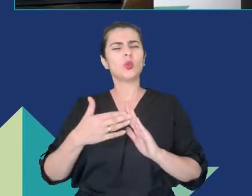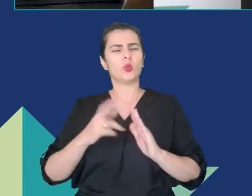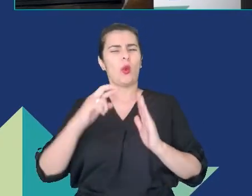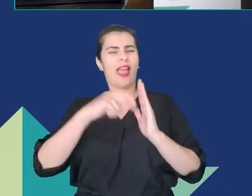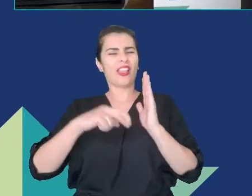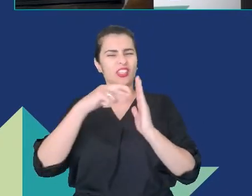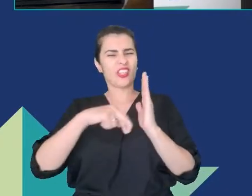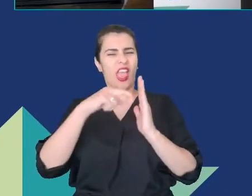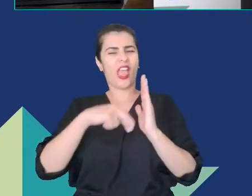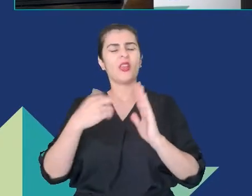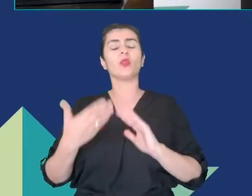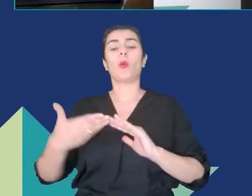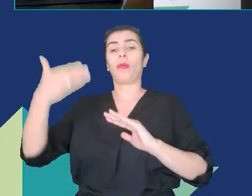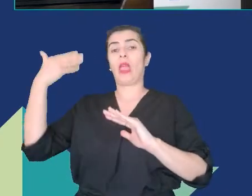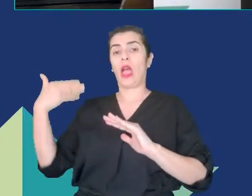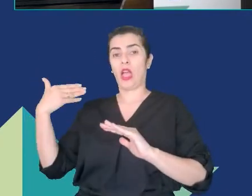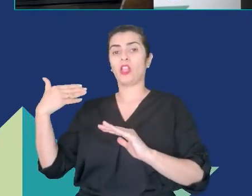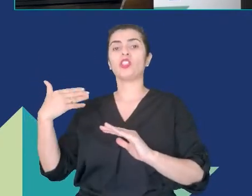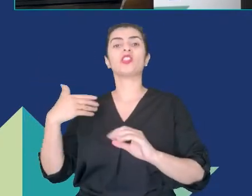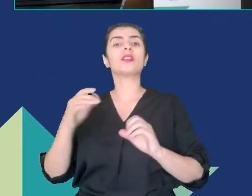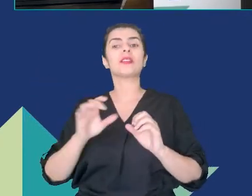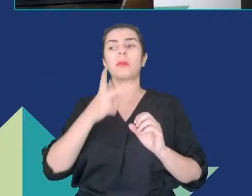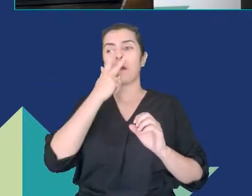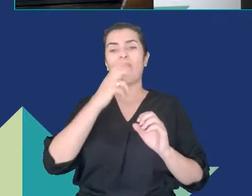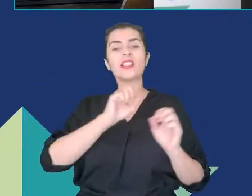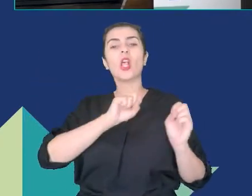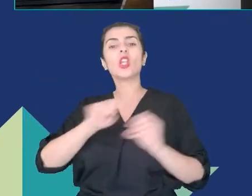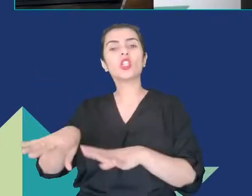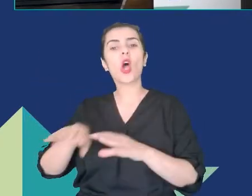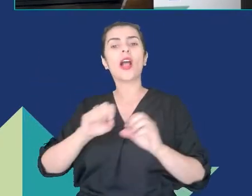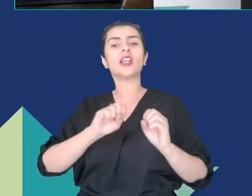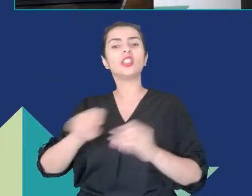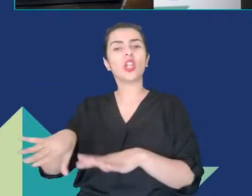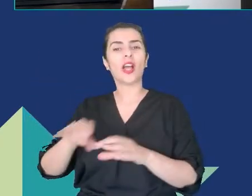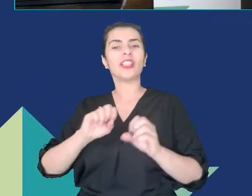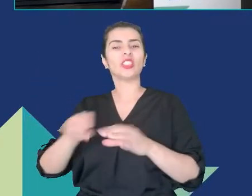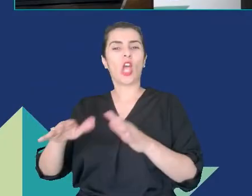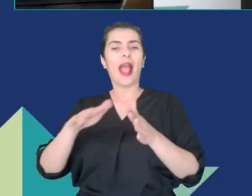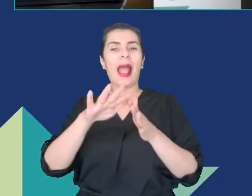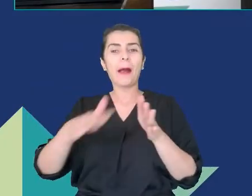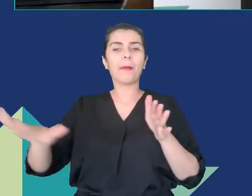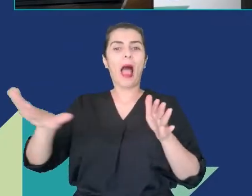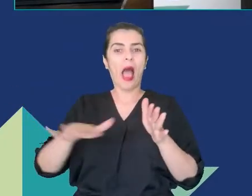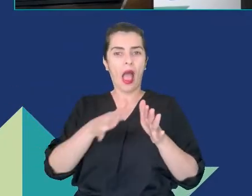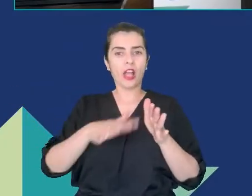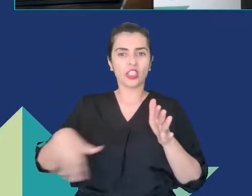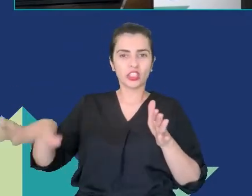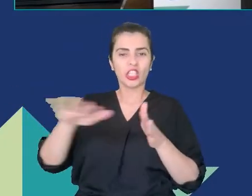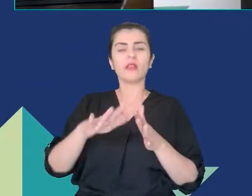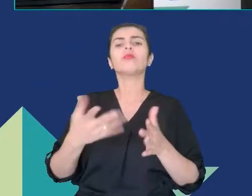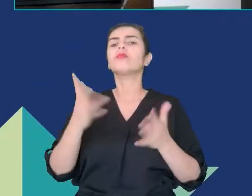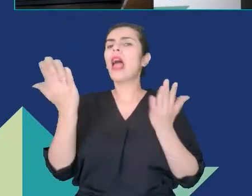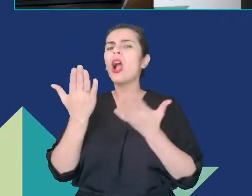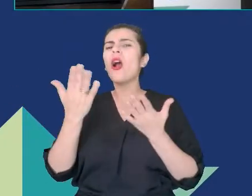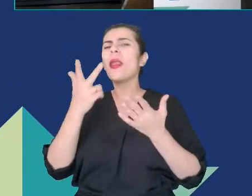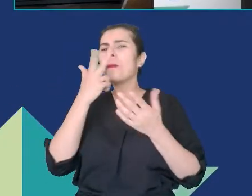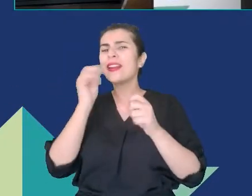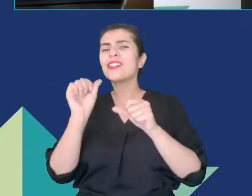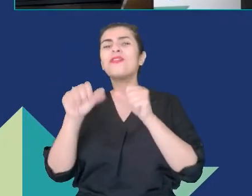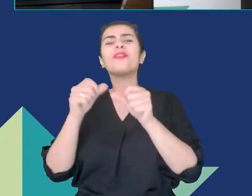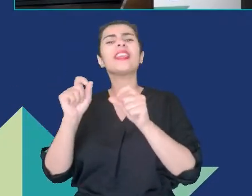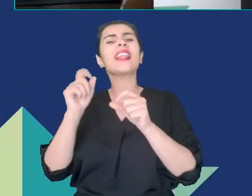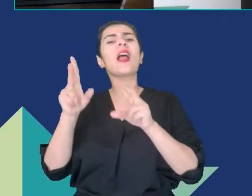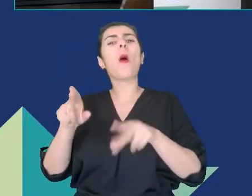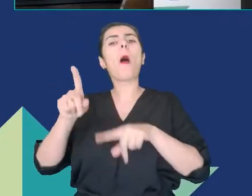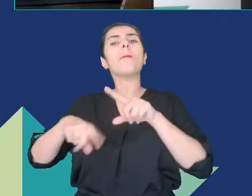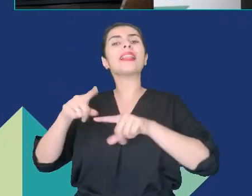sendo lançado na barragem, ele começa a ser quase que um material de construção para essa pilha,